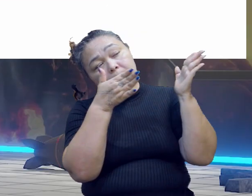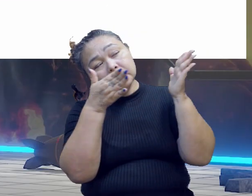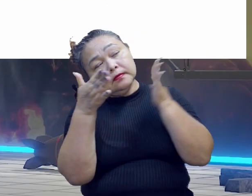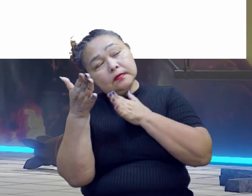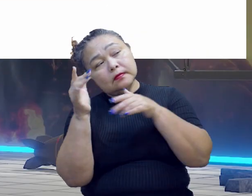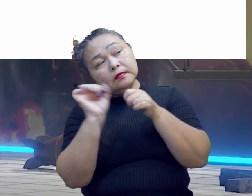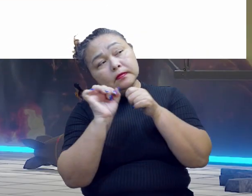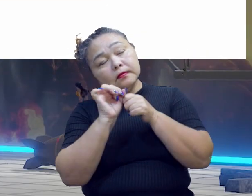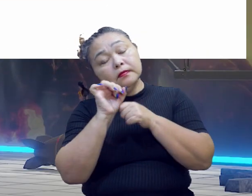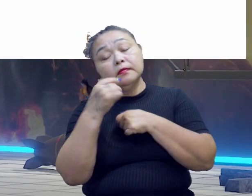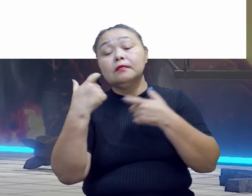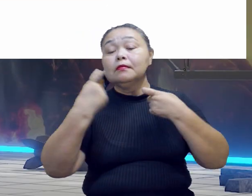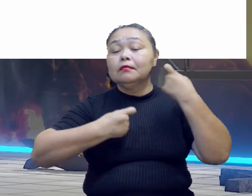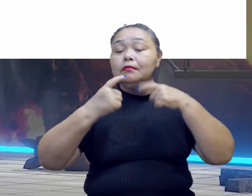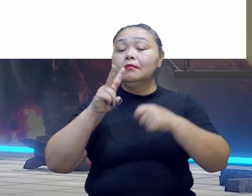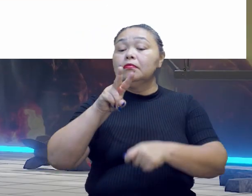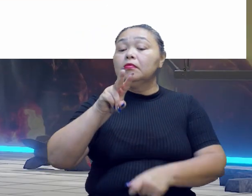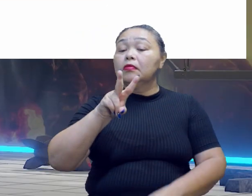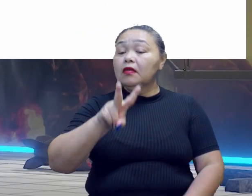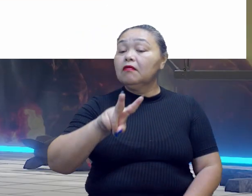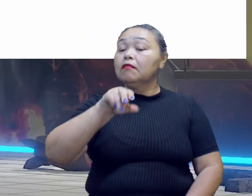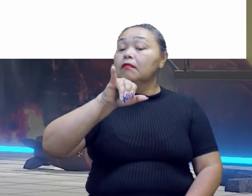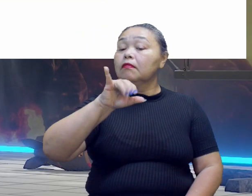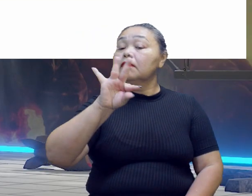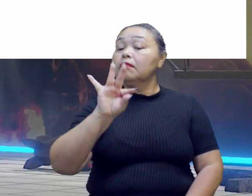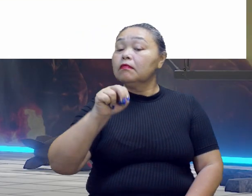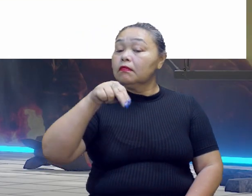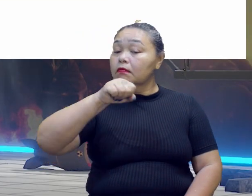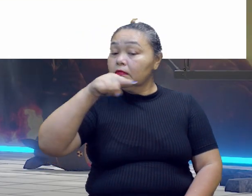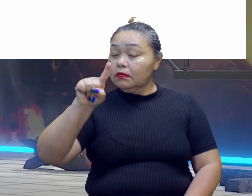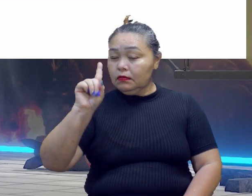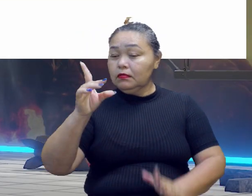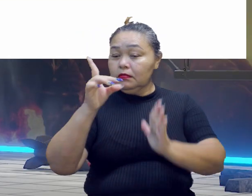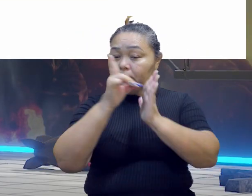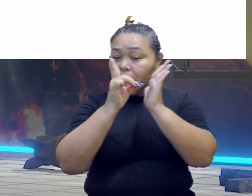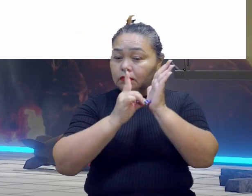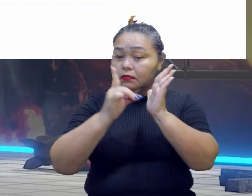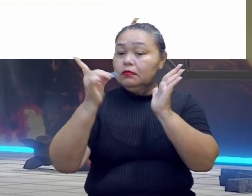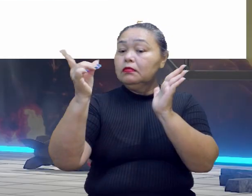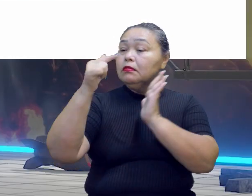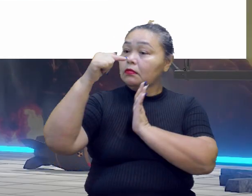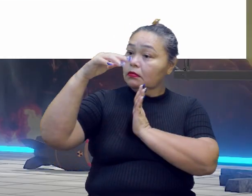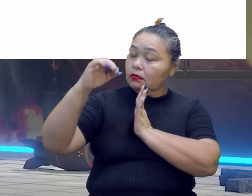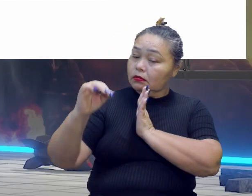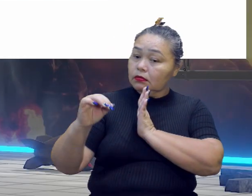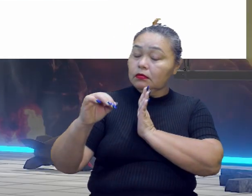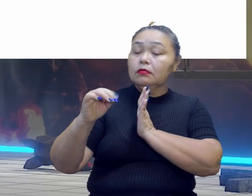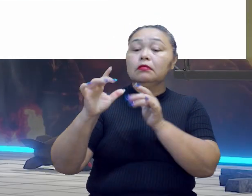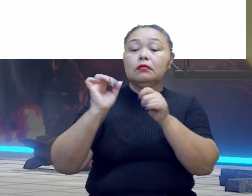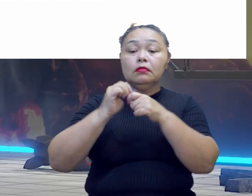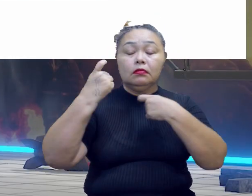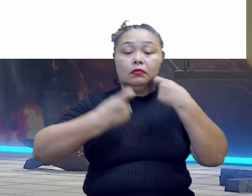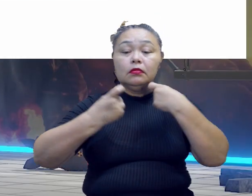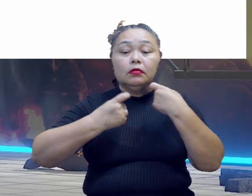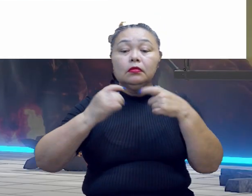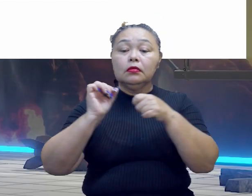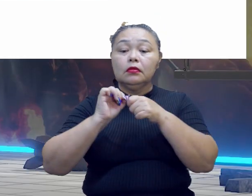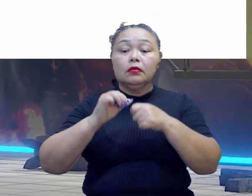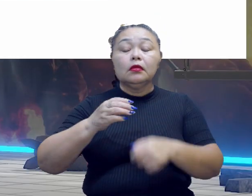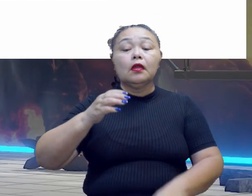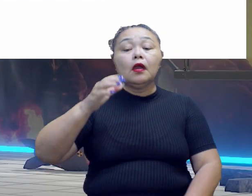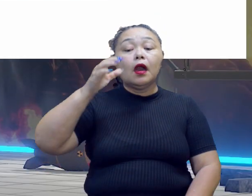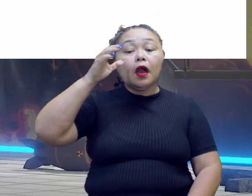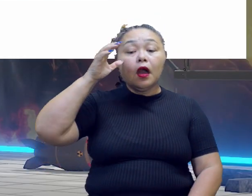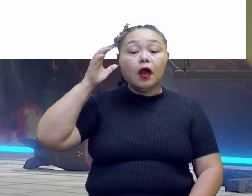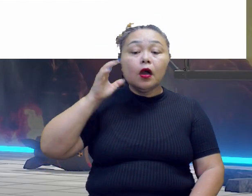do Vietnã, na década de 70, se nós formos ver a Guerra das Coreias, que